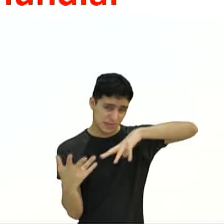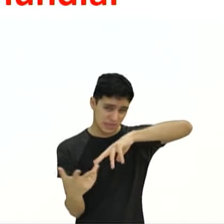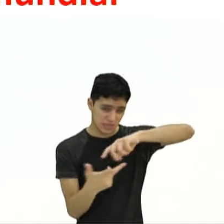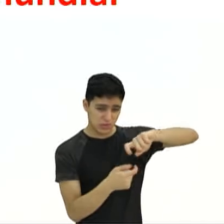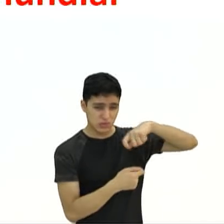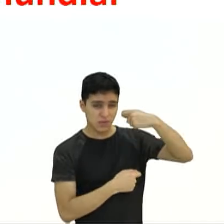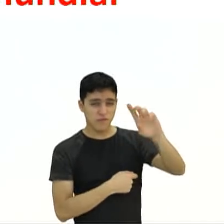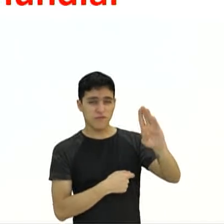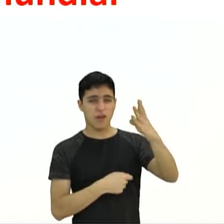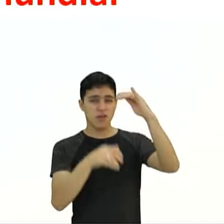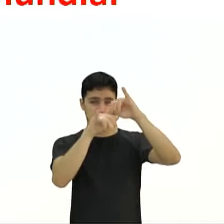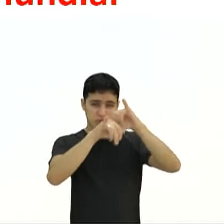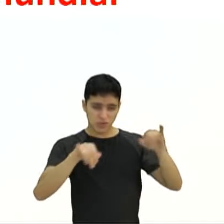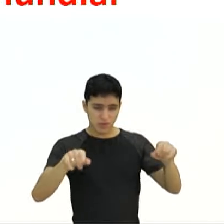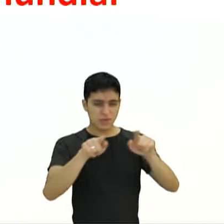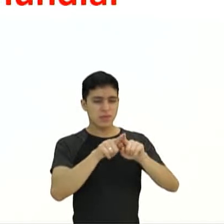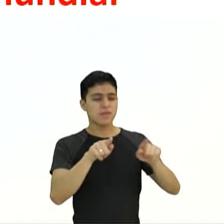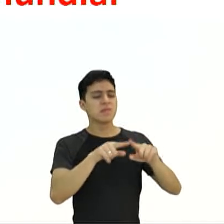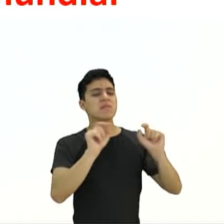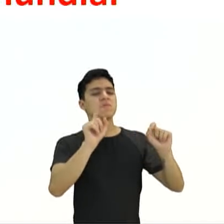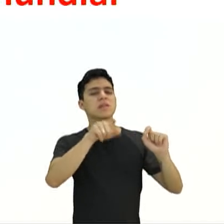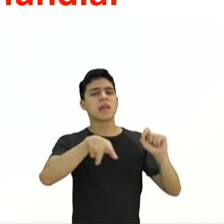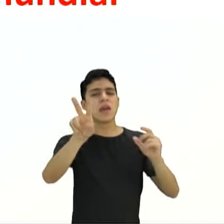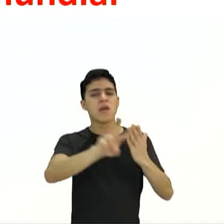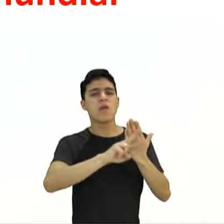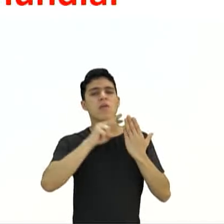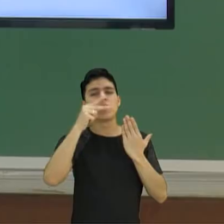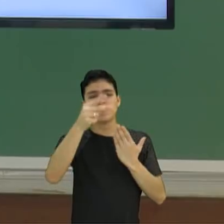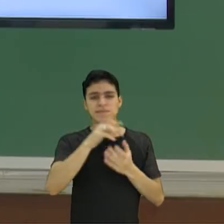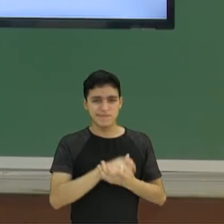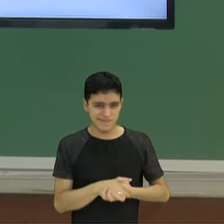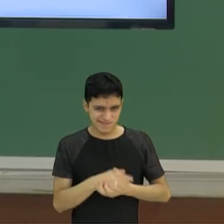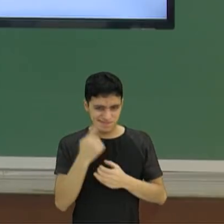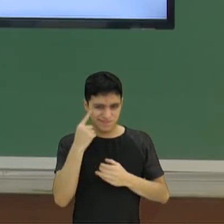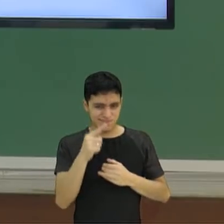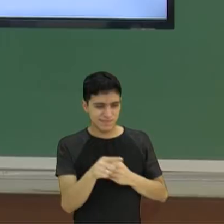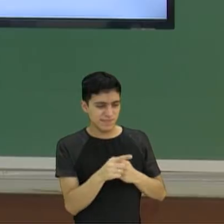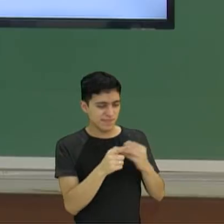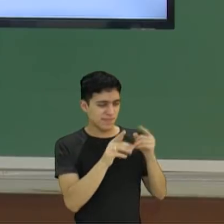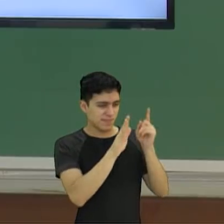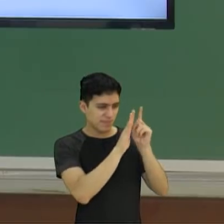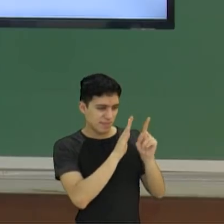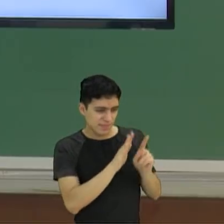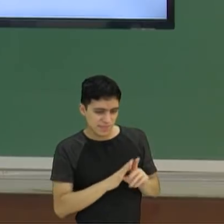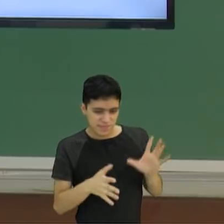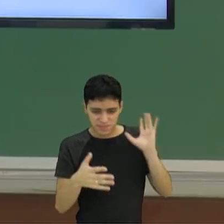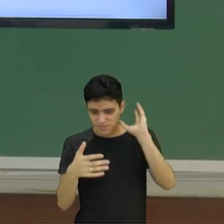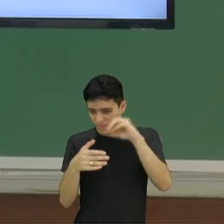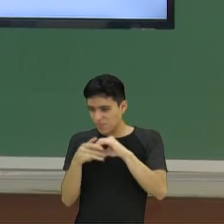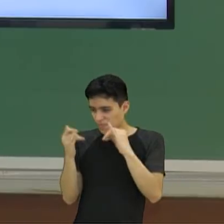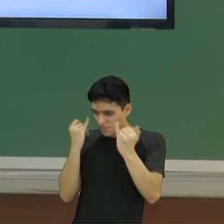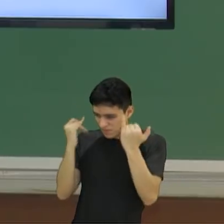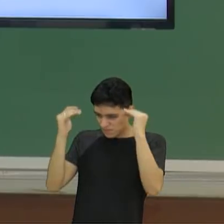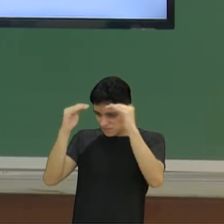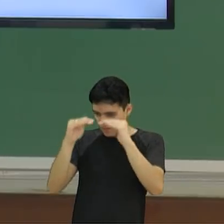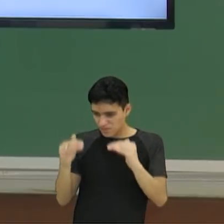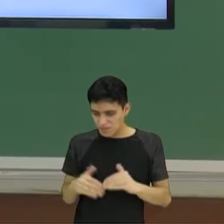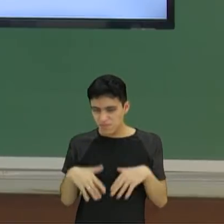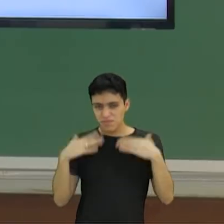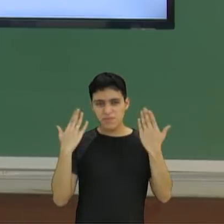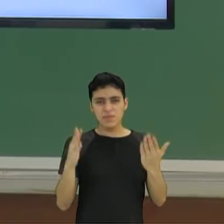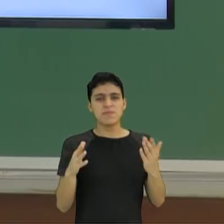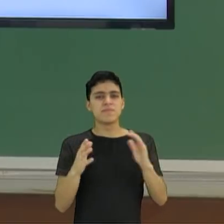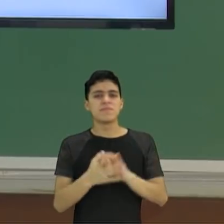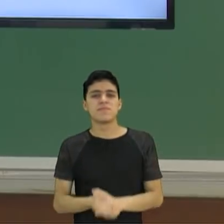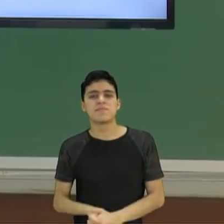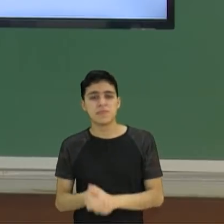as fake news e suas consequências. Reparou? 6 perguntas compõem o lead, as informações principais que